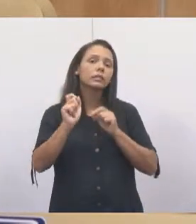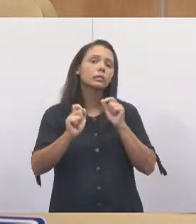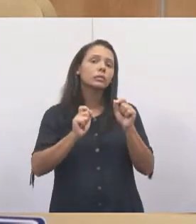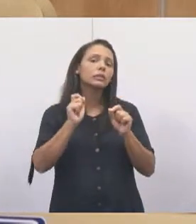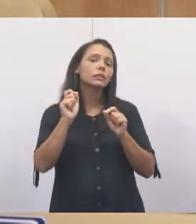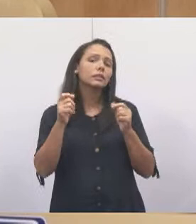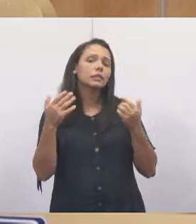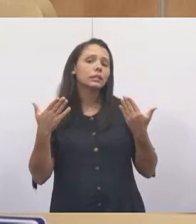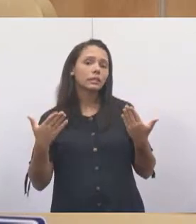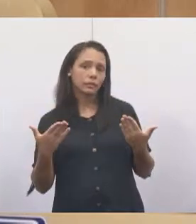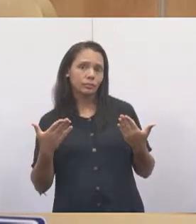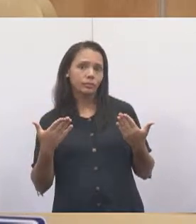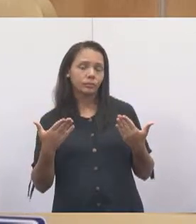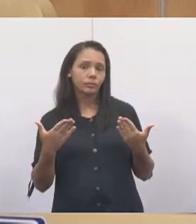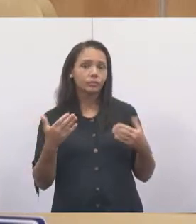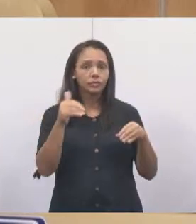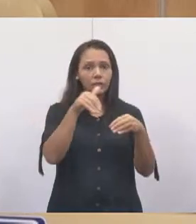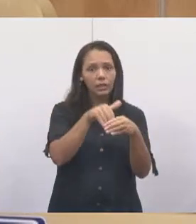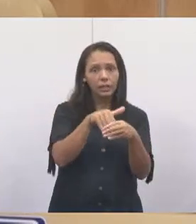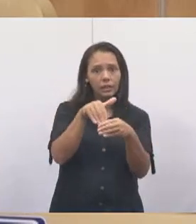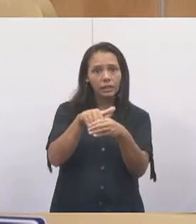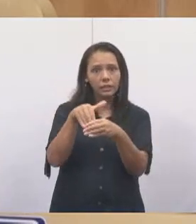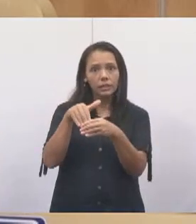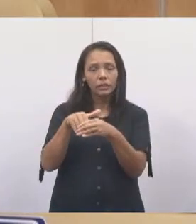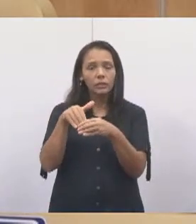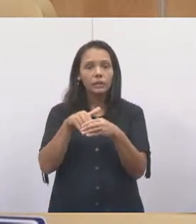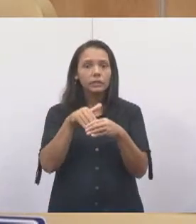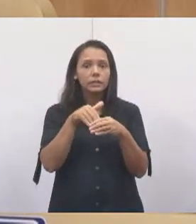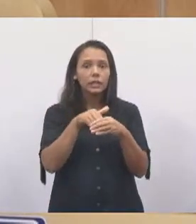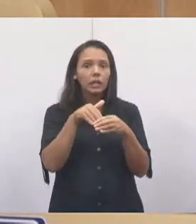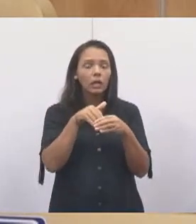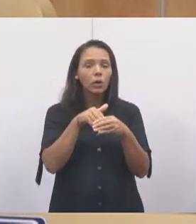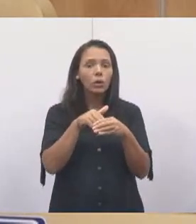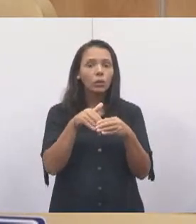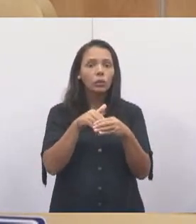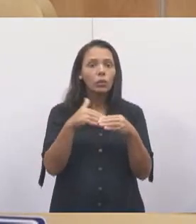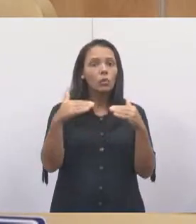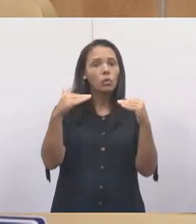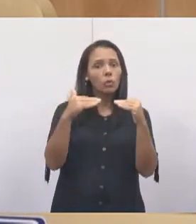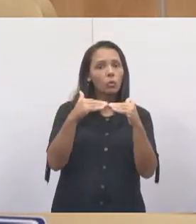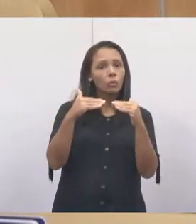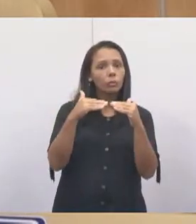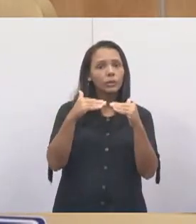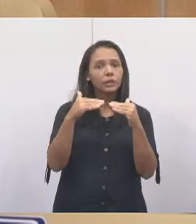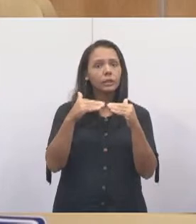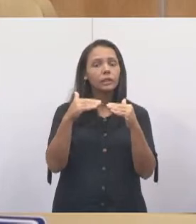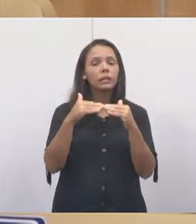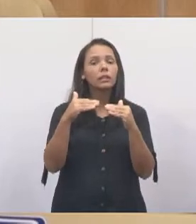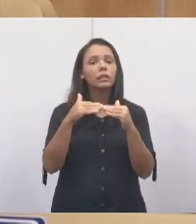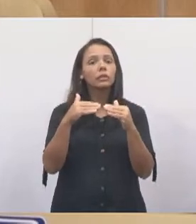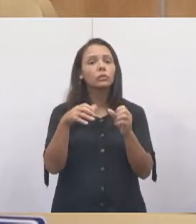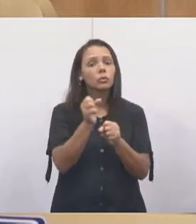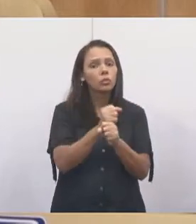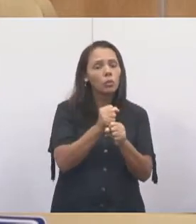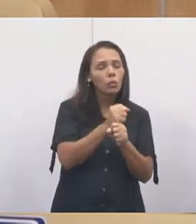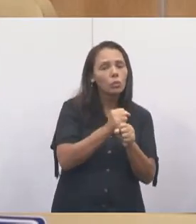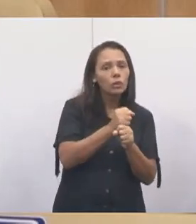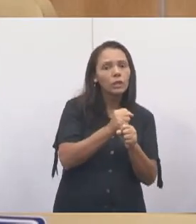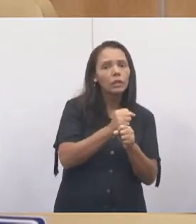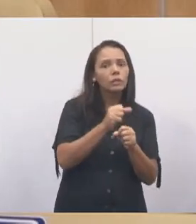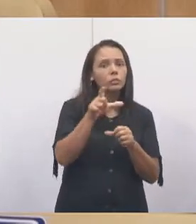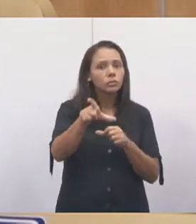que colocando a eleição no ano subsequente à eleição presidencial. Ponto.